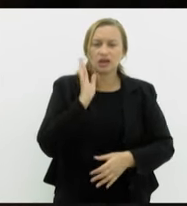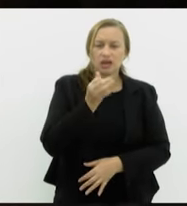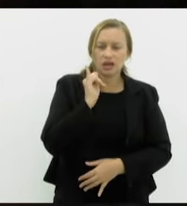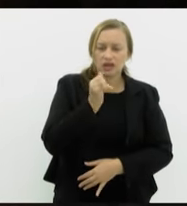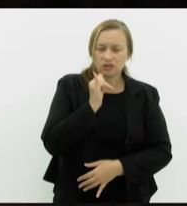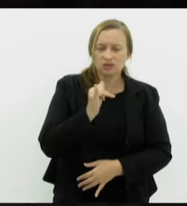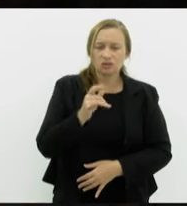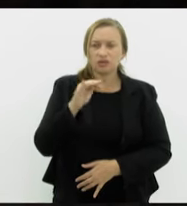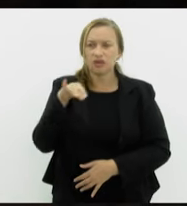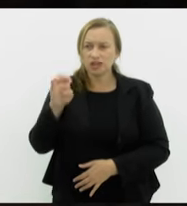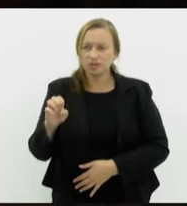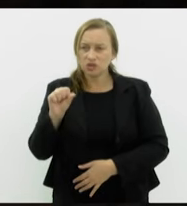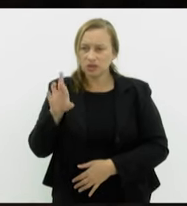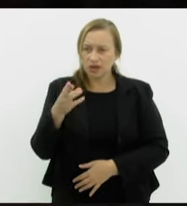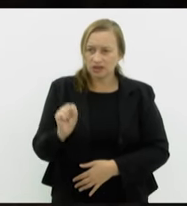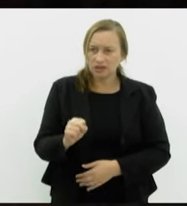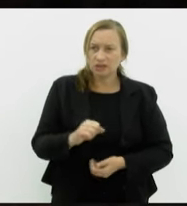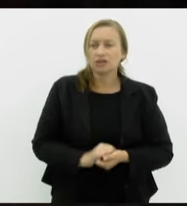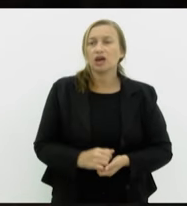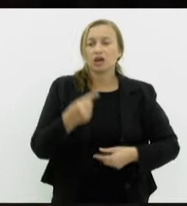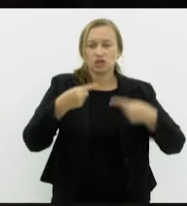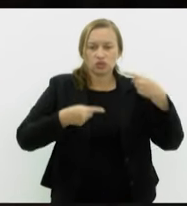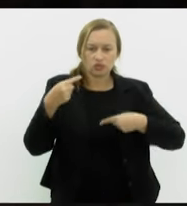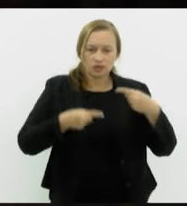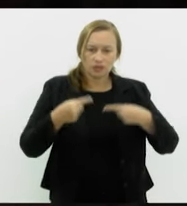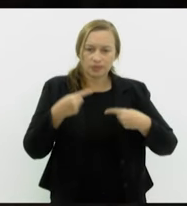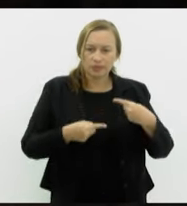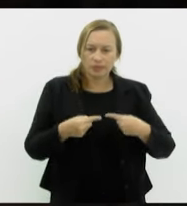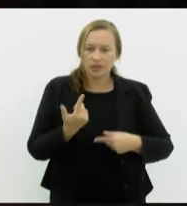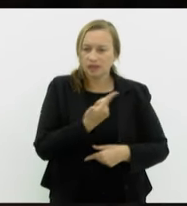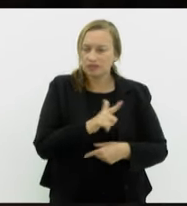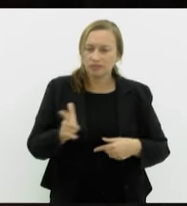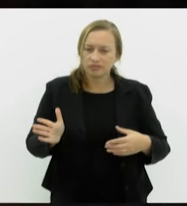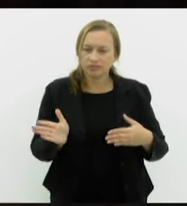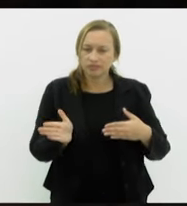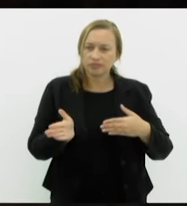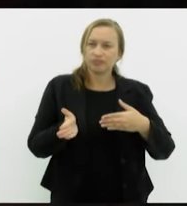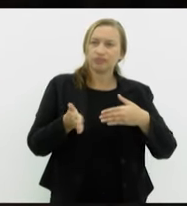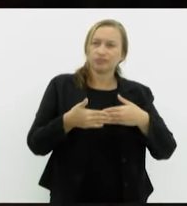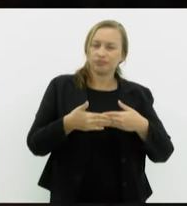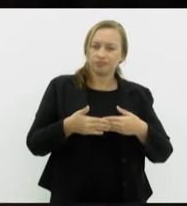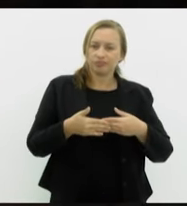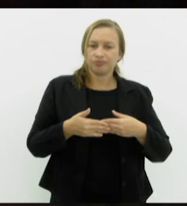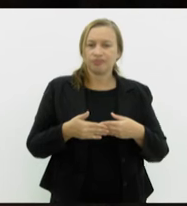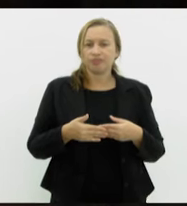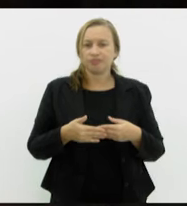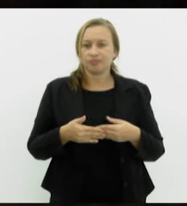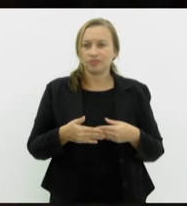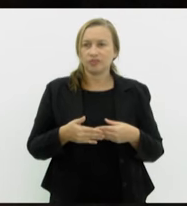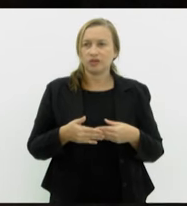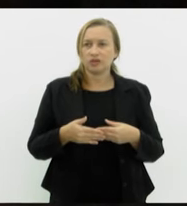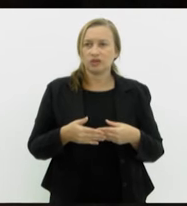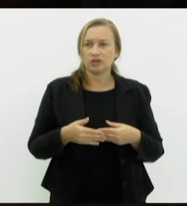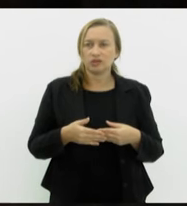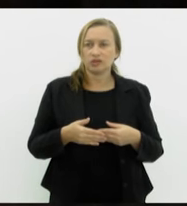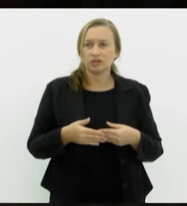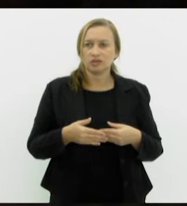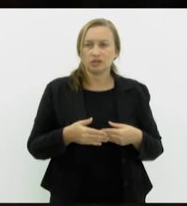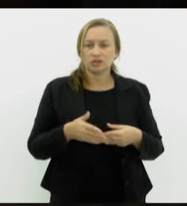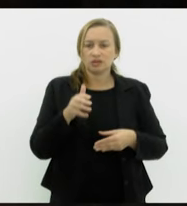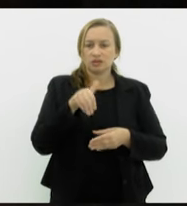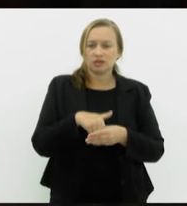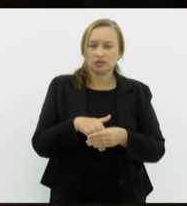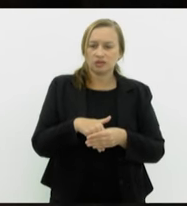deputado Felipe Soares. Em discussão, não havendo quem queira discutir, encerrada a discussão,